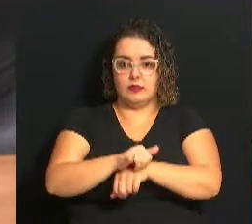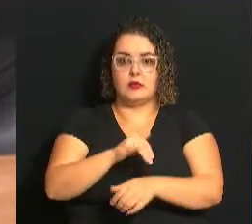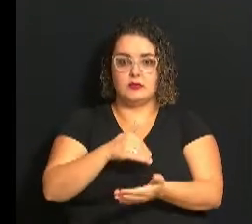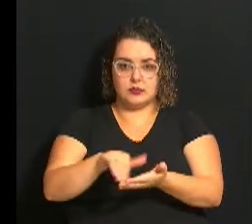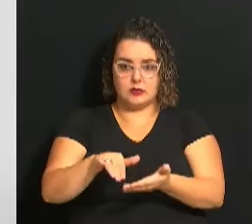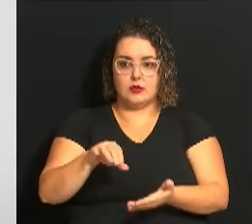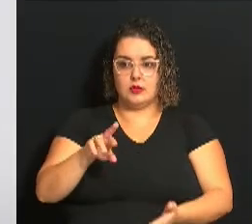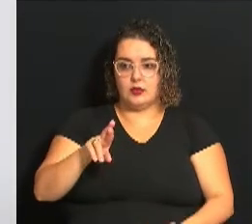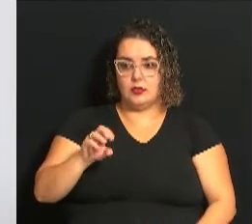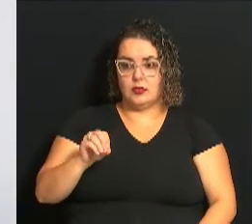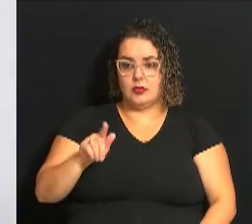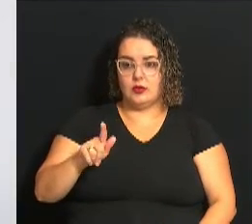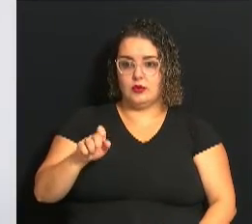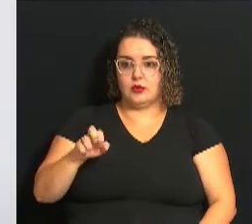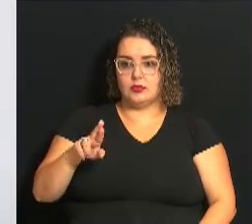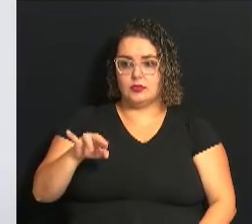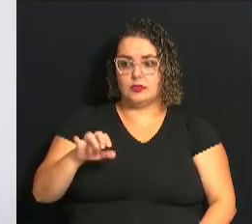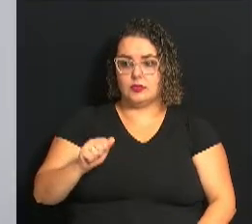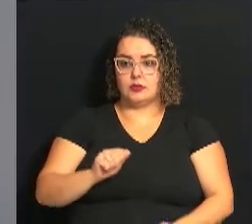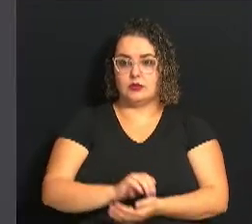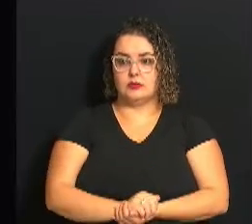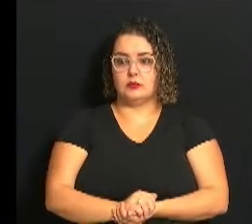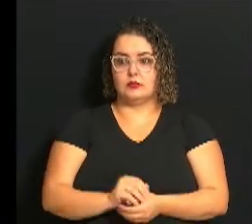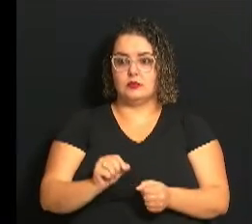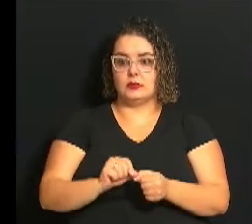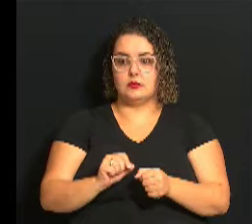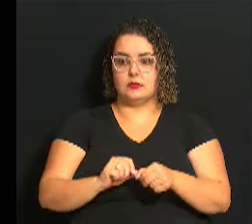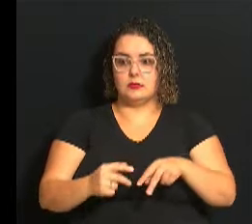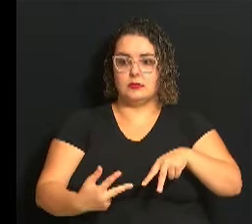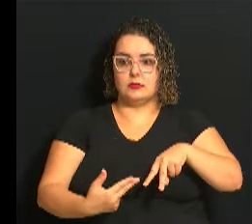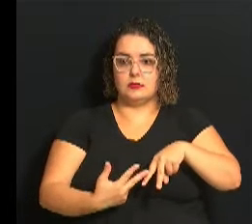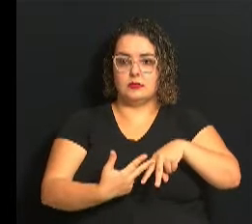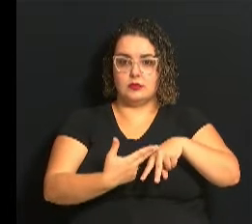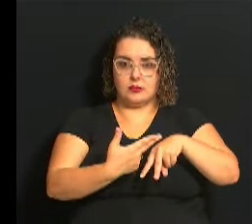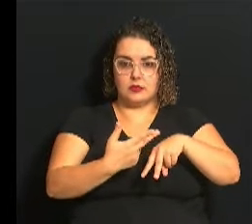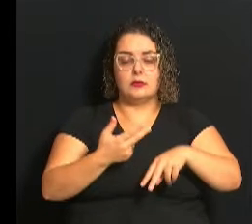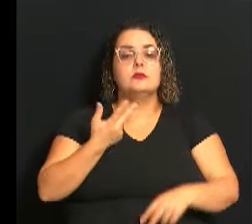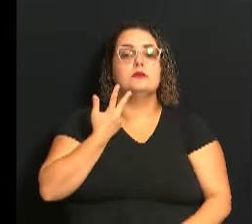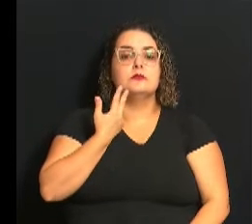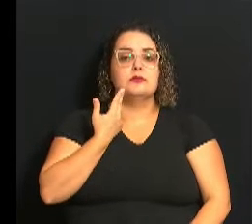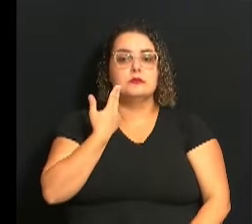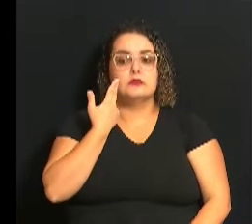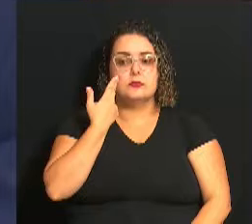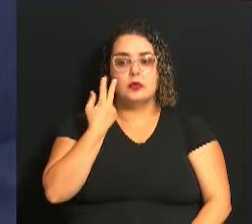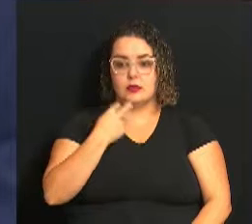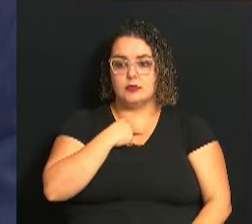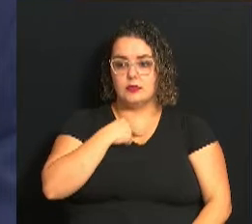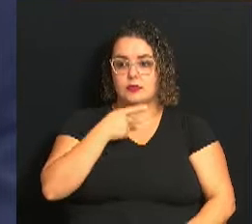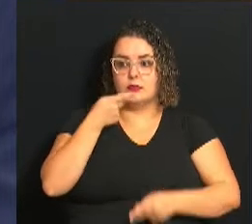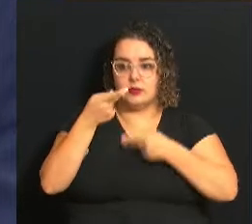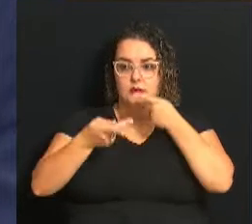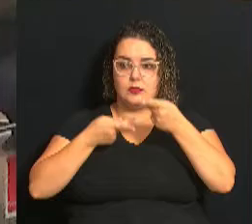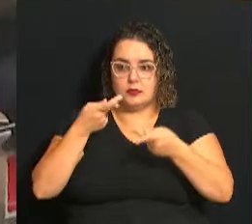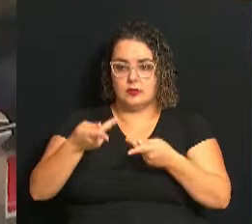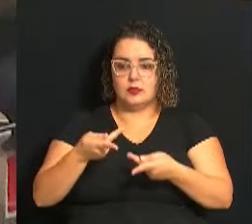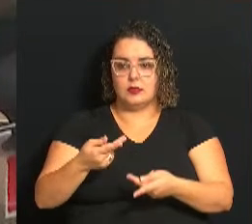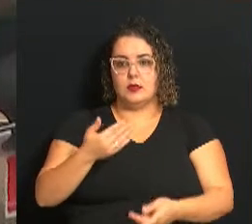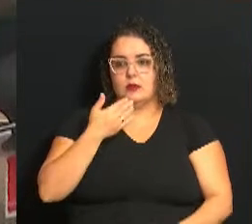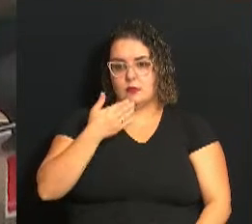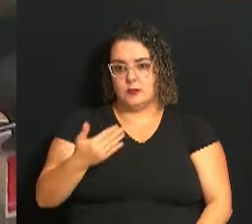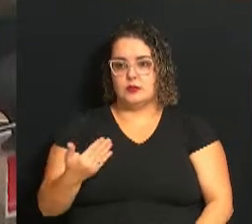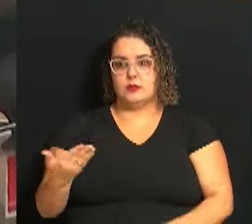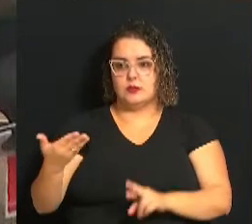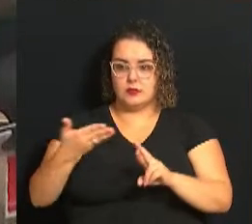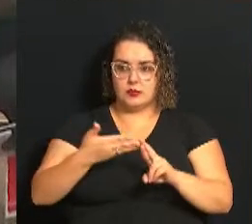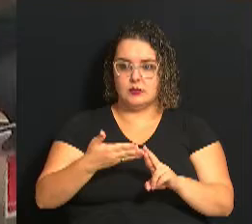ele precisou fazer uma cirurgia na boca e, por ordem do dentista, ele não pode falar pelos próximos dias. Então, ele pediu a nossa presença aqui, mas ele